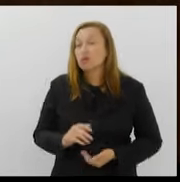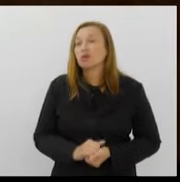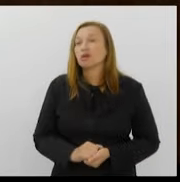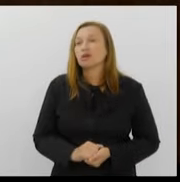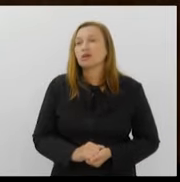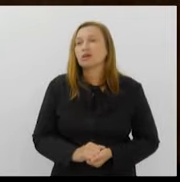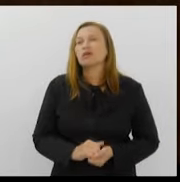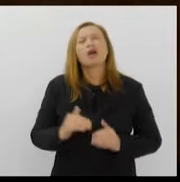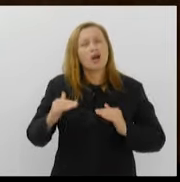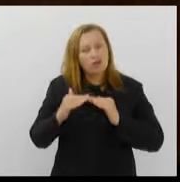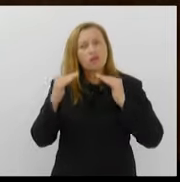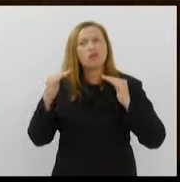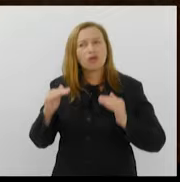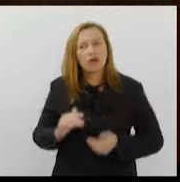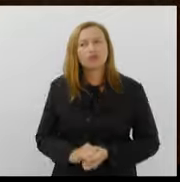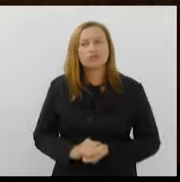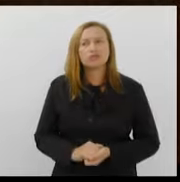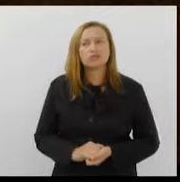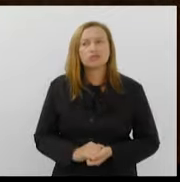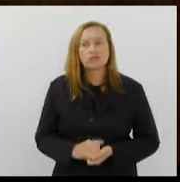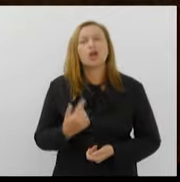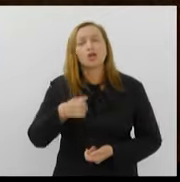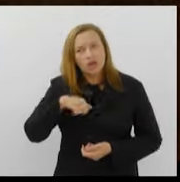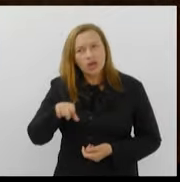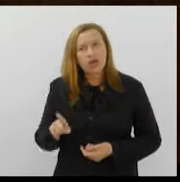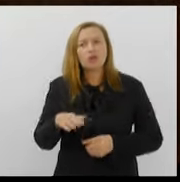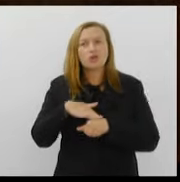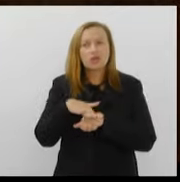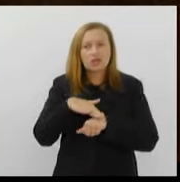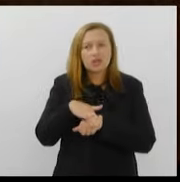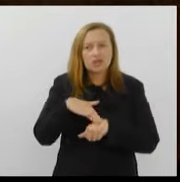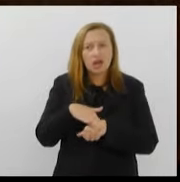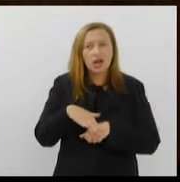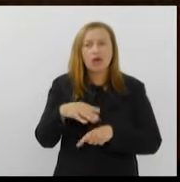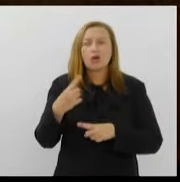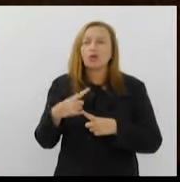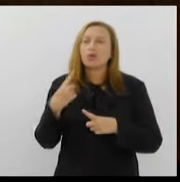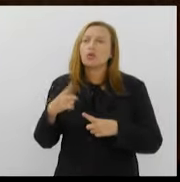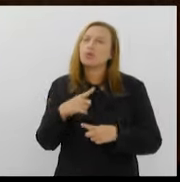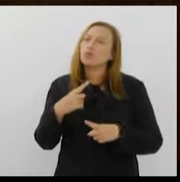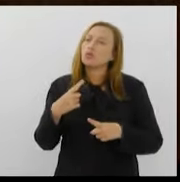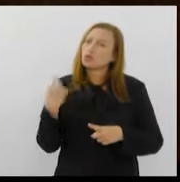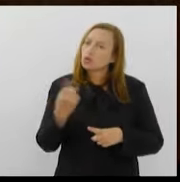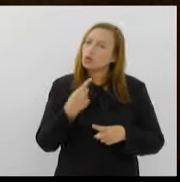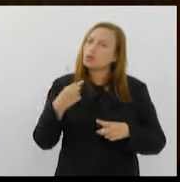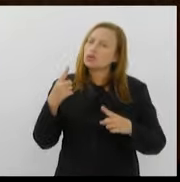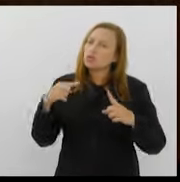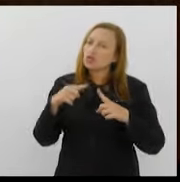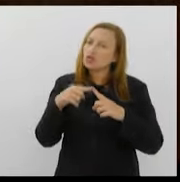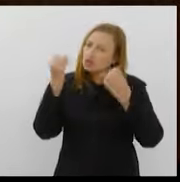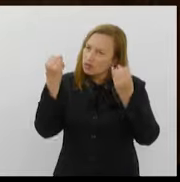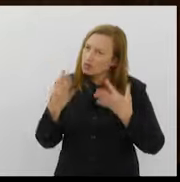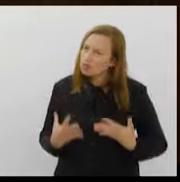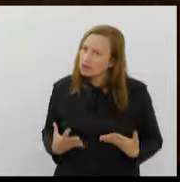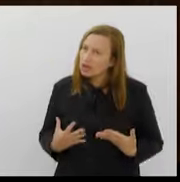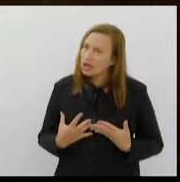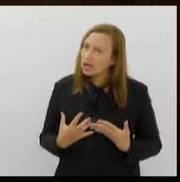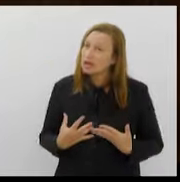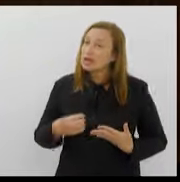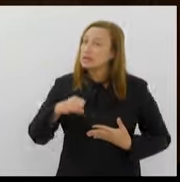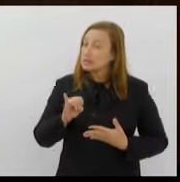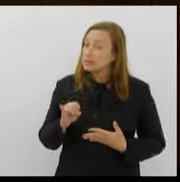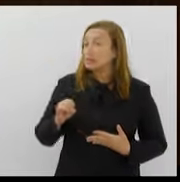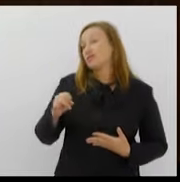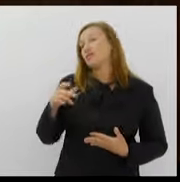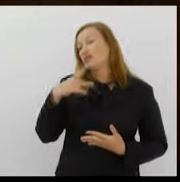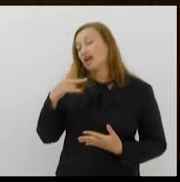é favorável. Ela fala, olha, virei conversar. O nosso objetivo é que viesse explicar. No que ela diz que sim,